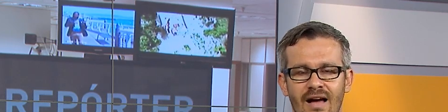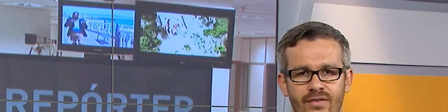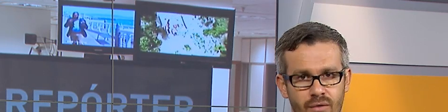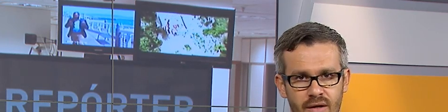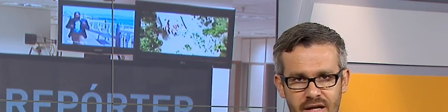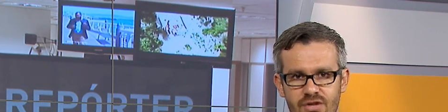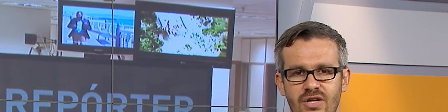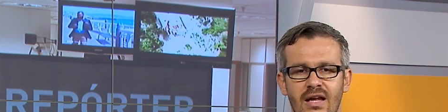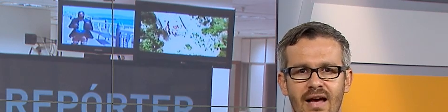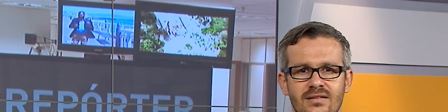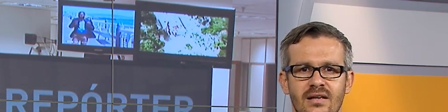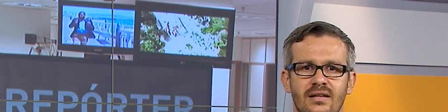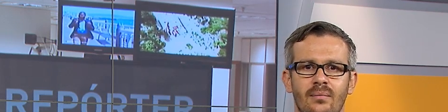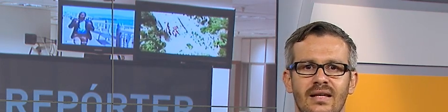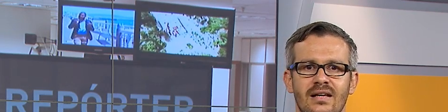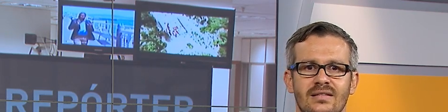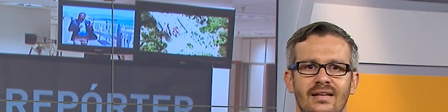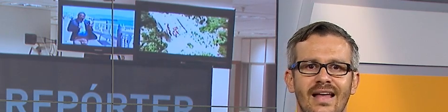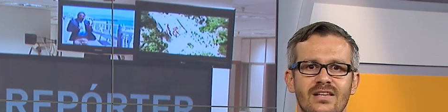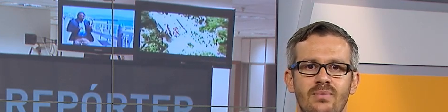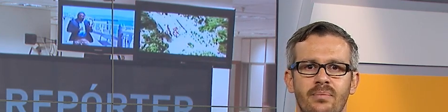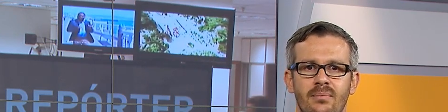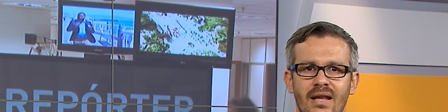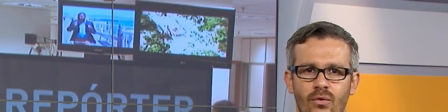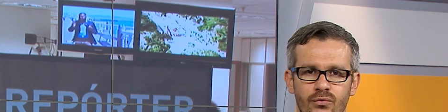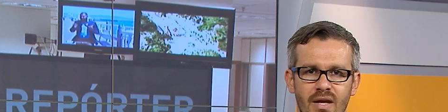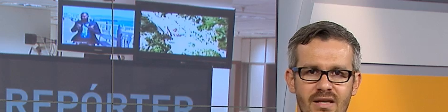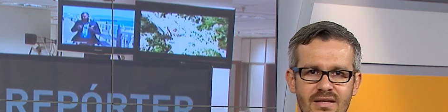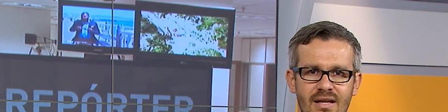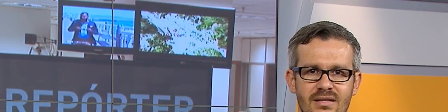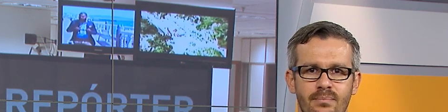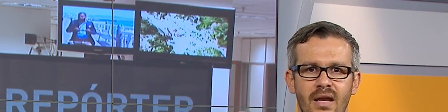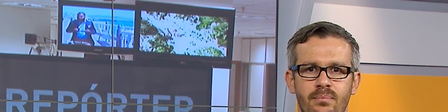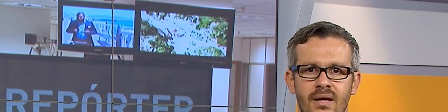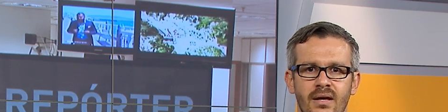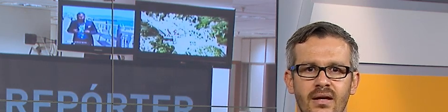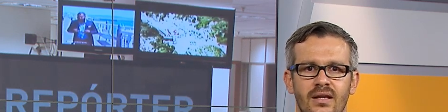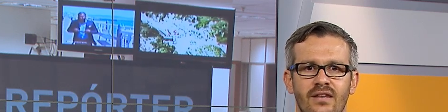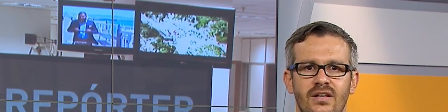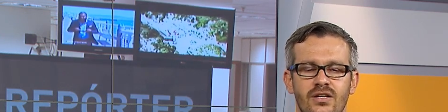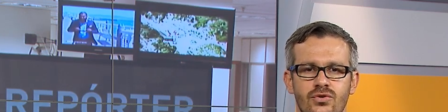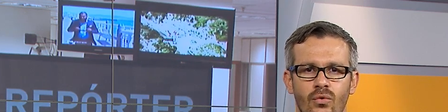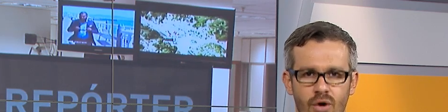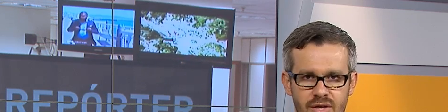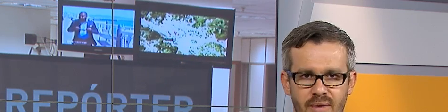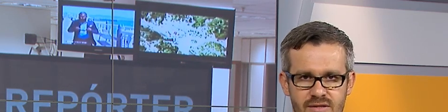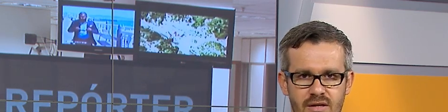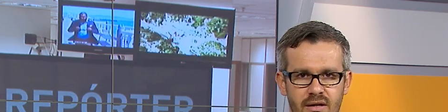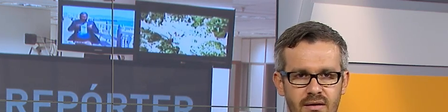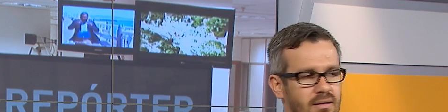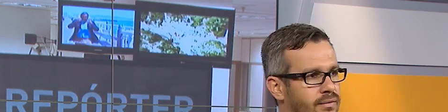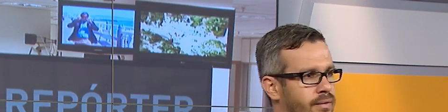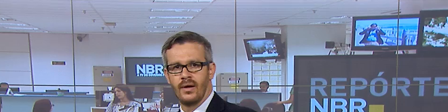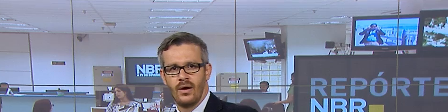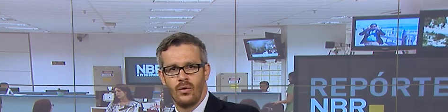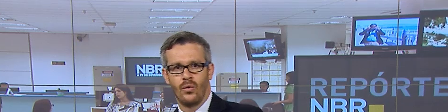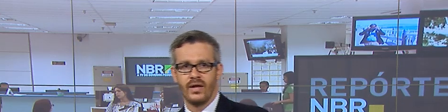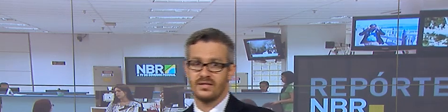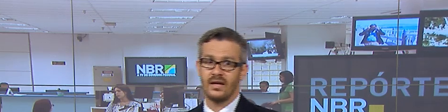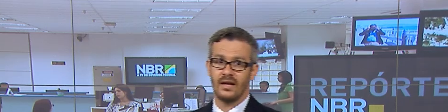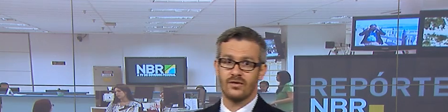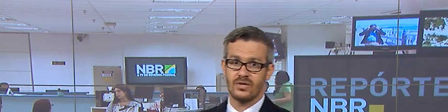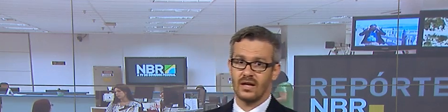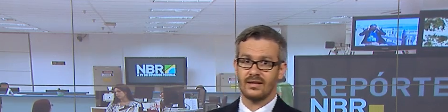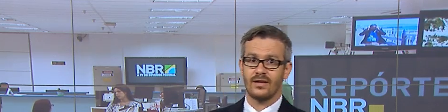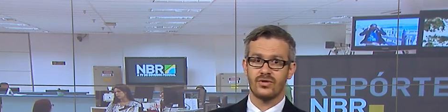sustentável este aliás tema desta 11ª conferência da cplp que teve início hoje em Brasília o